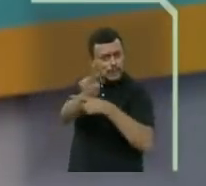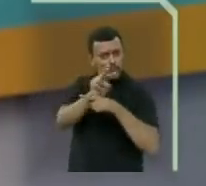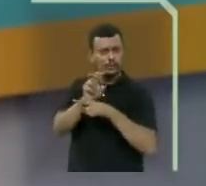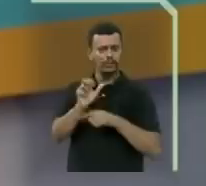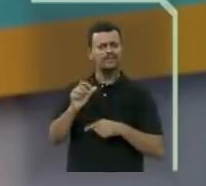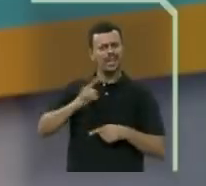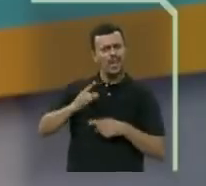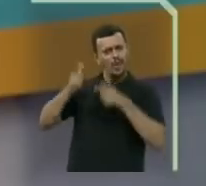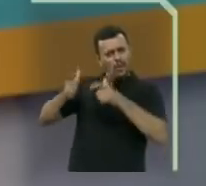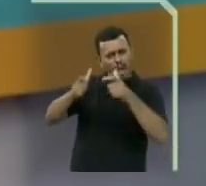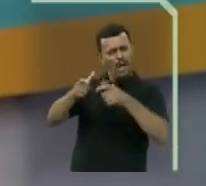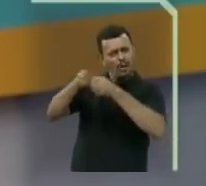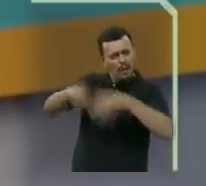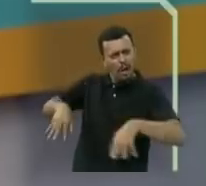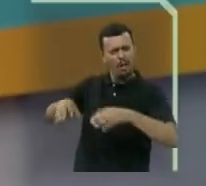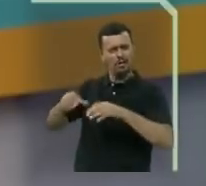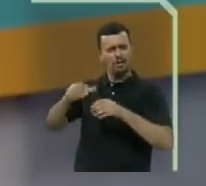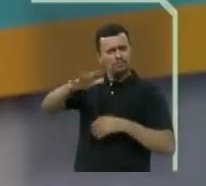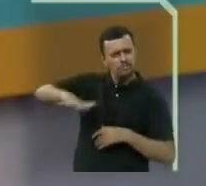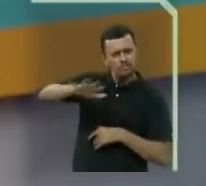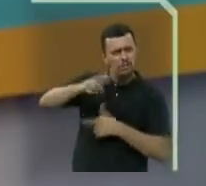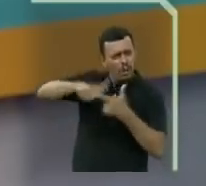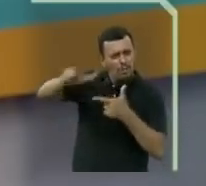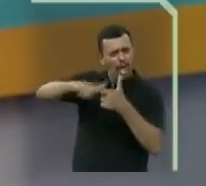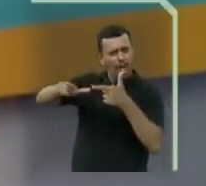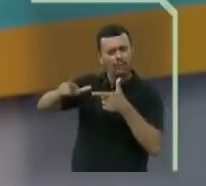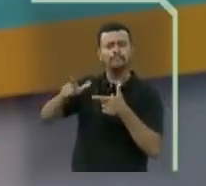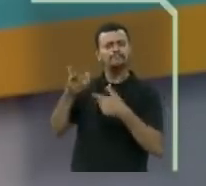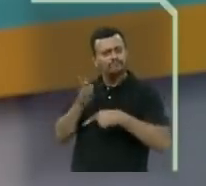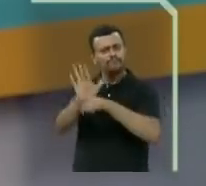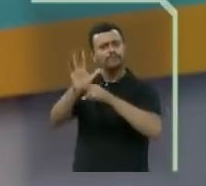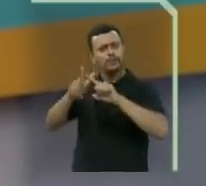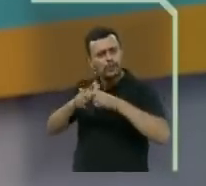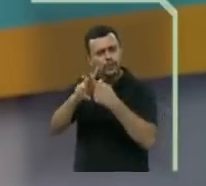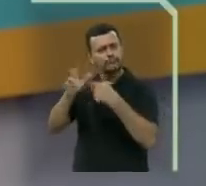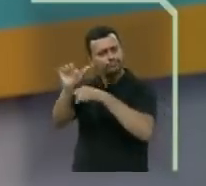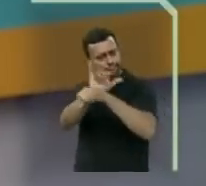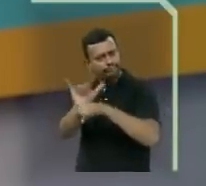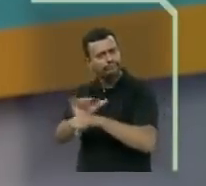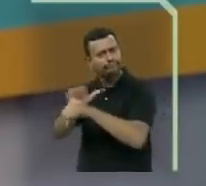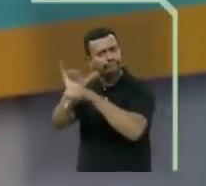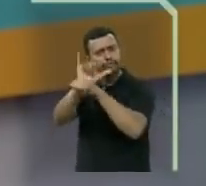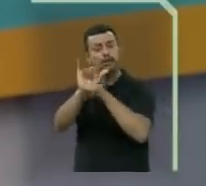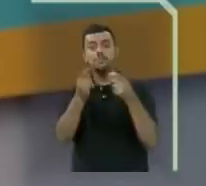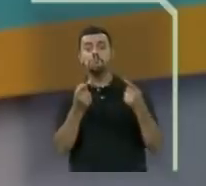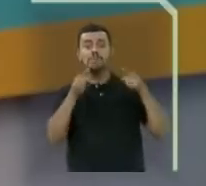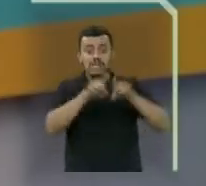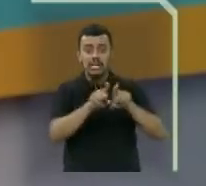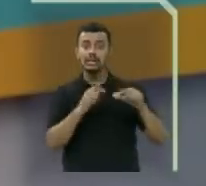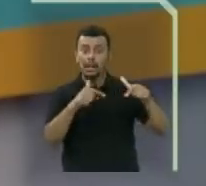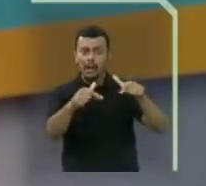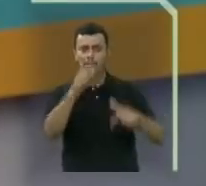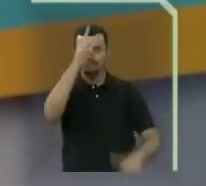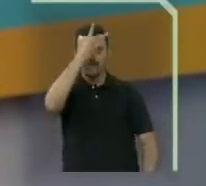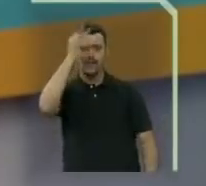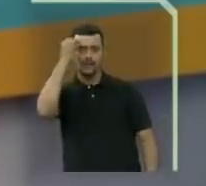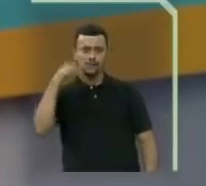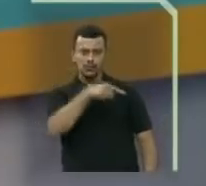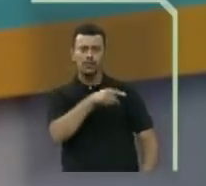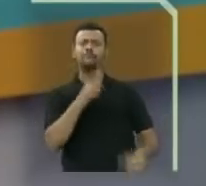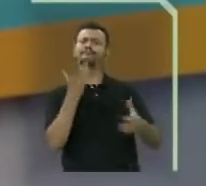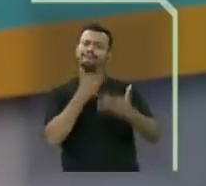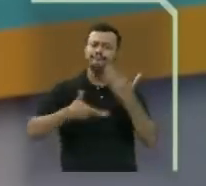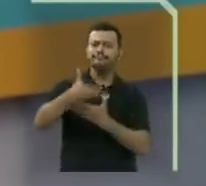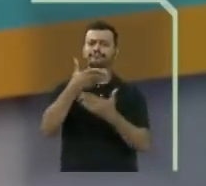degradadas, bairros que não são bem cuidados, fazendo parcerias com as prefeituras, criando uma política integrada a partir de um sistema nacional,